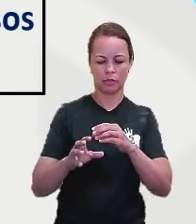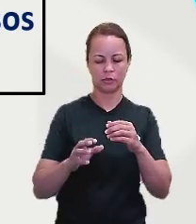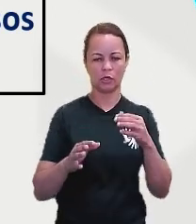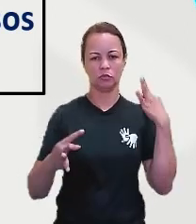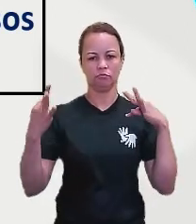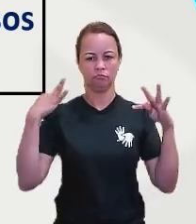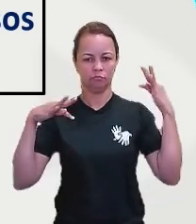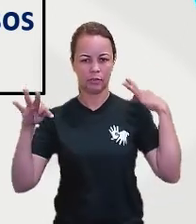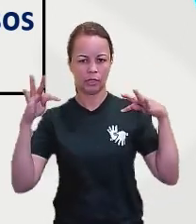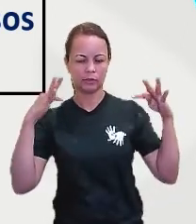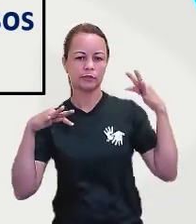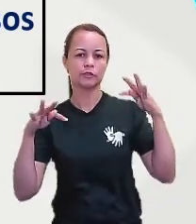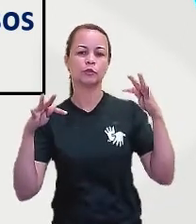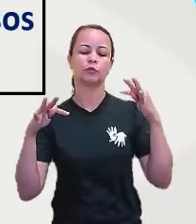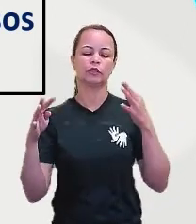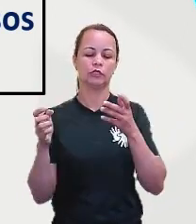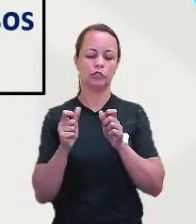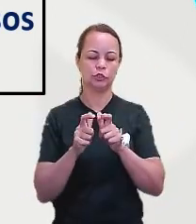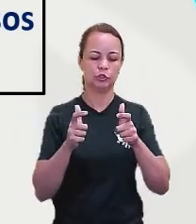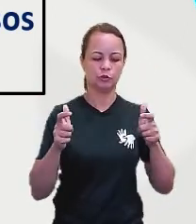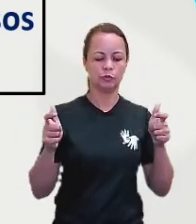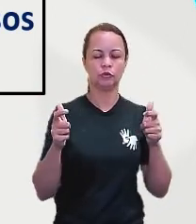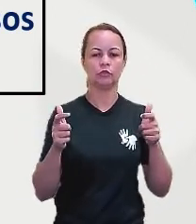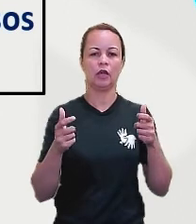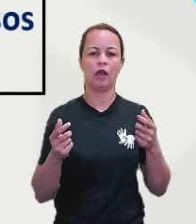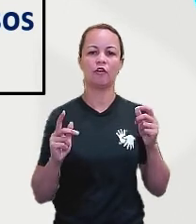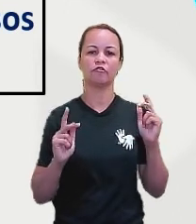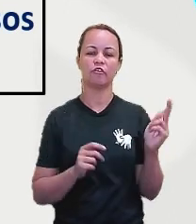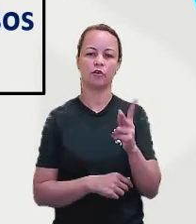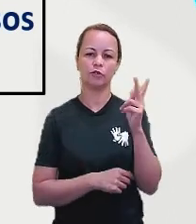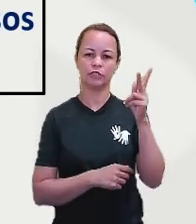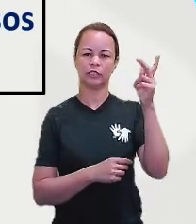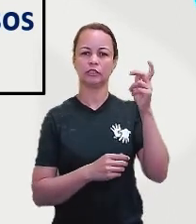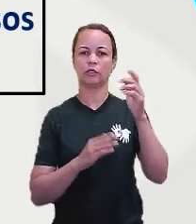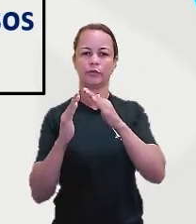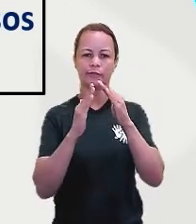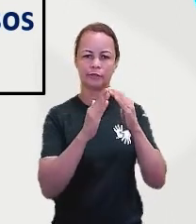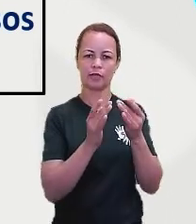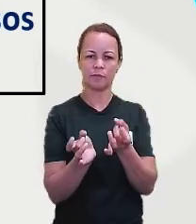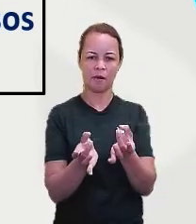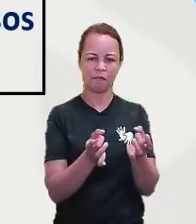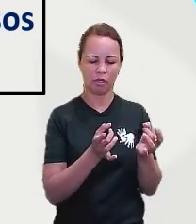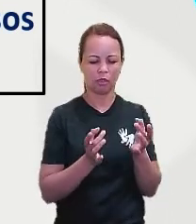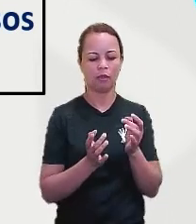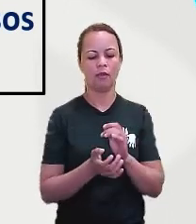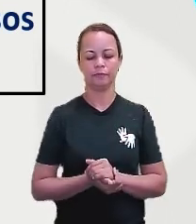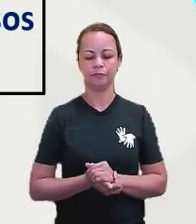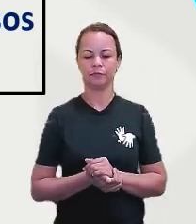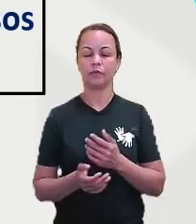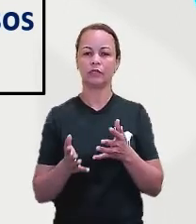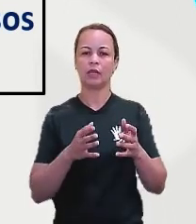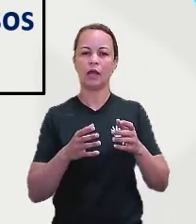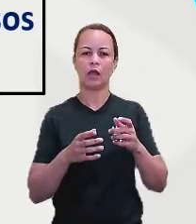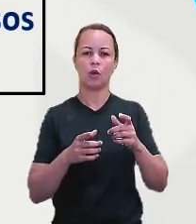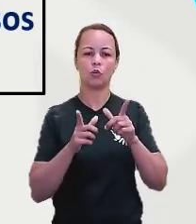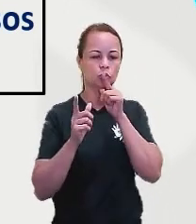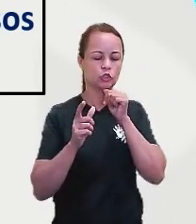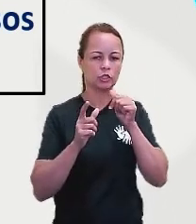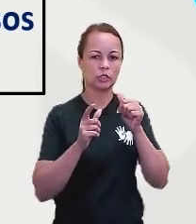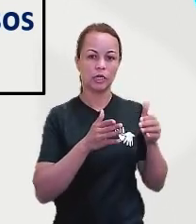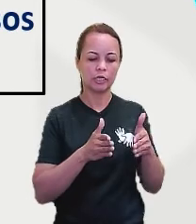turismo, na valorização dos imóveis, na renda do trabalhador, na despoluição dos rios